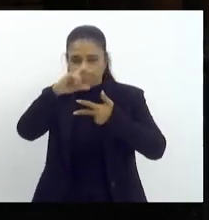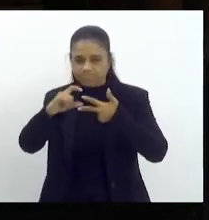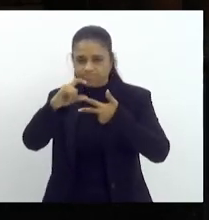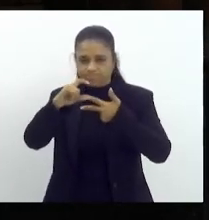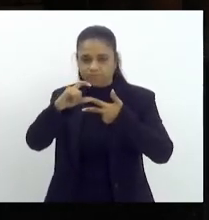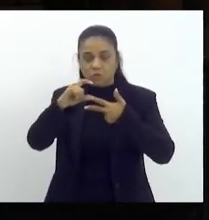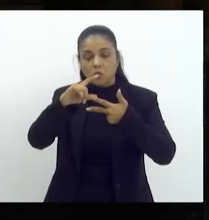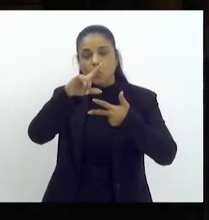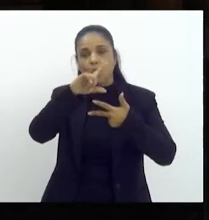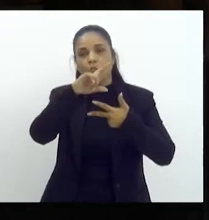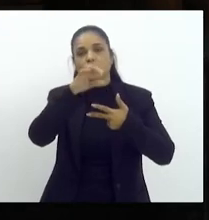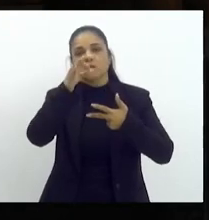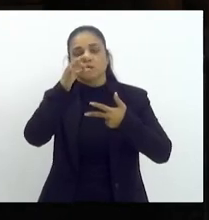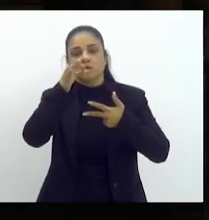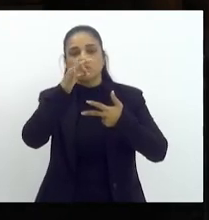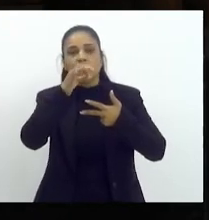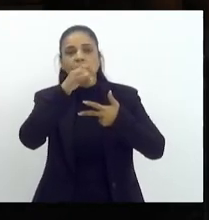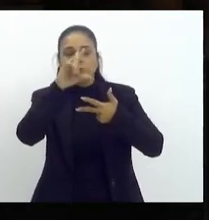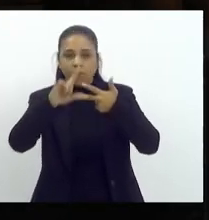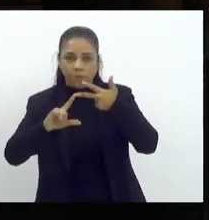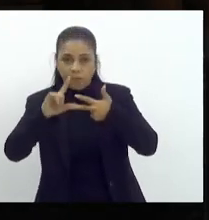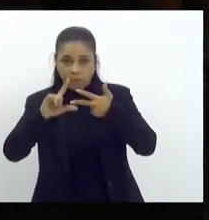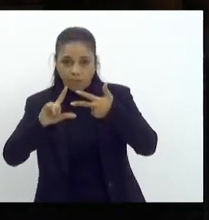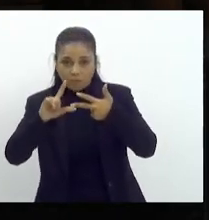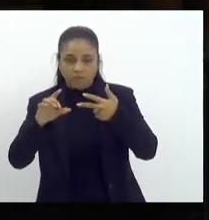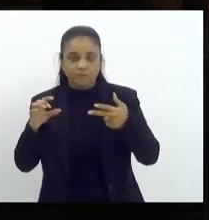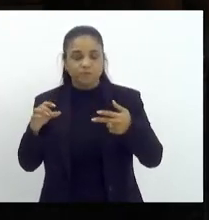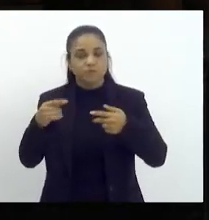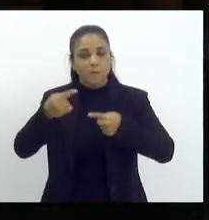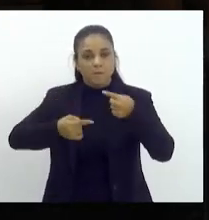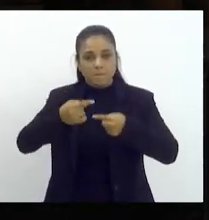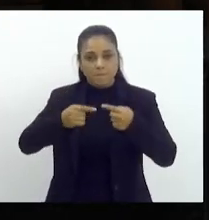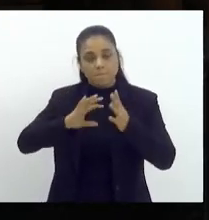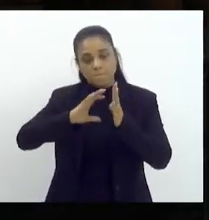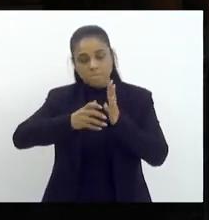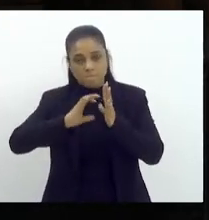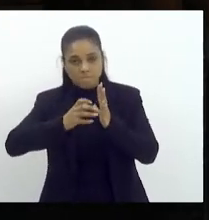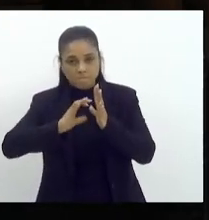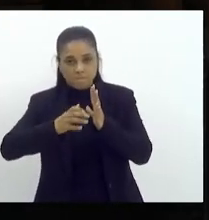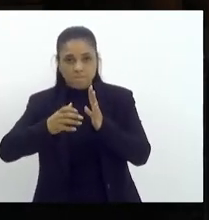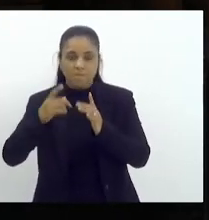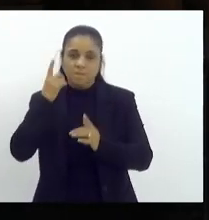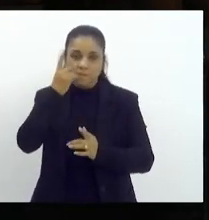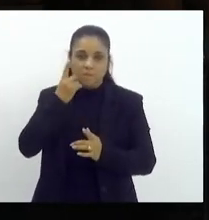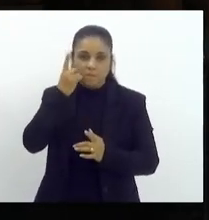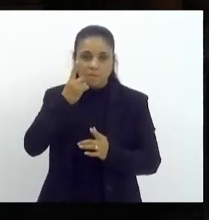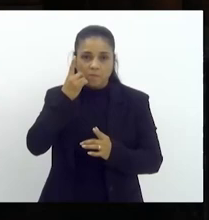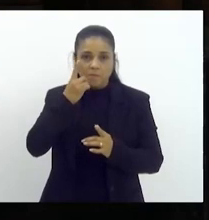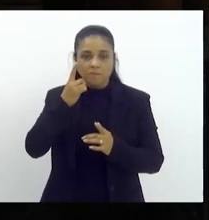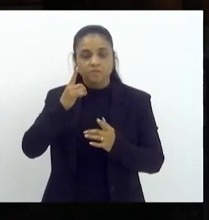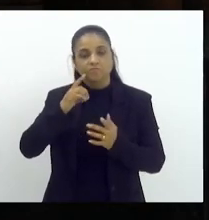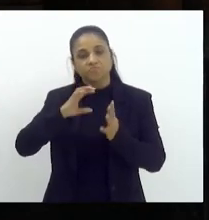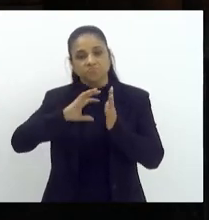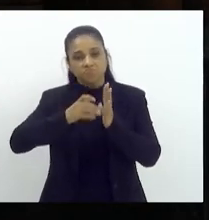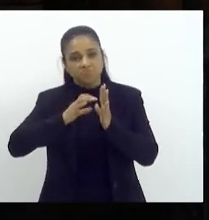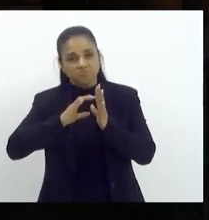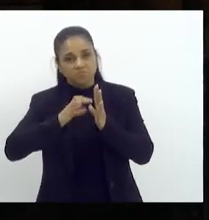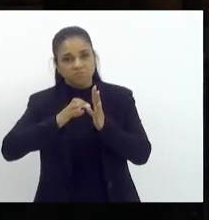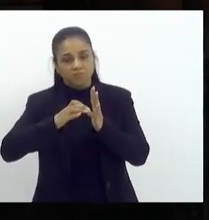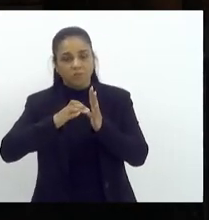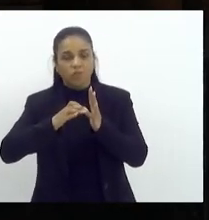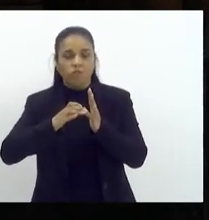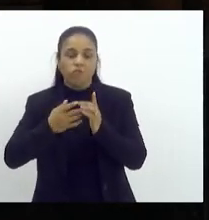com executivo parlamentares de bancada governista com parlamentares de bancada de oposição